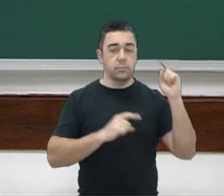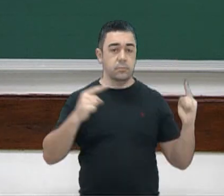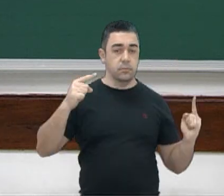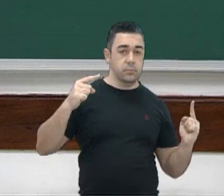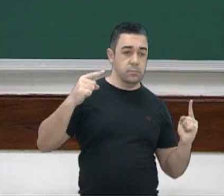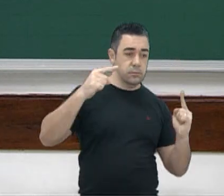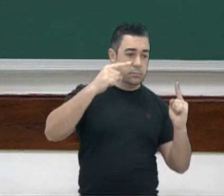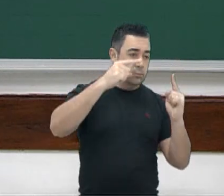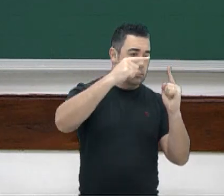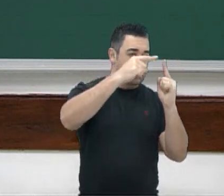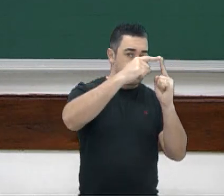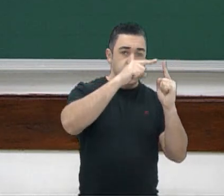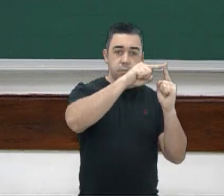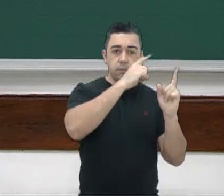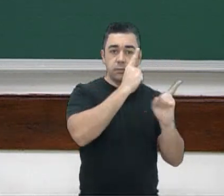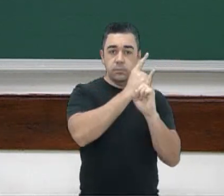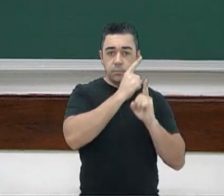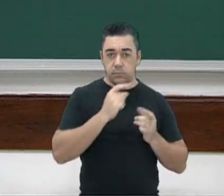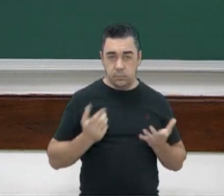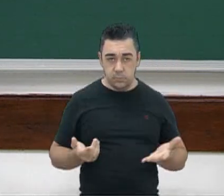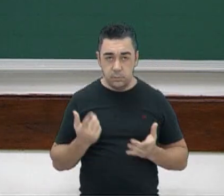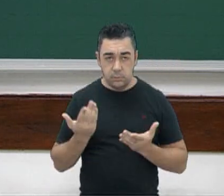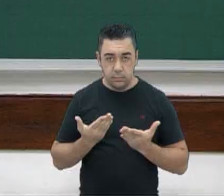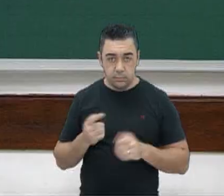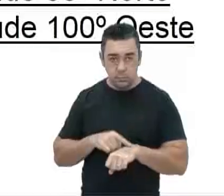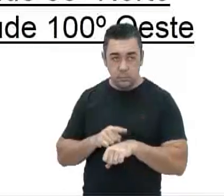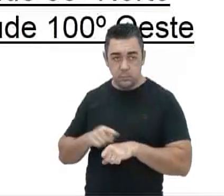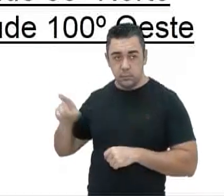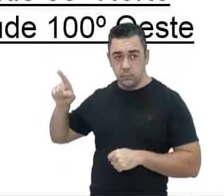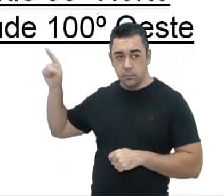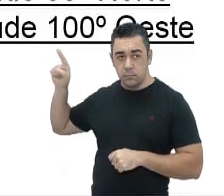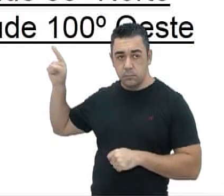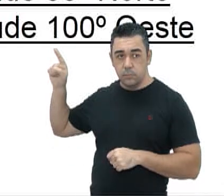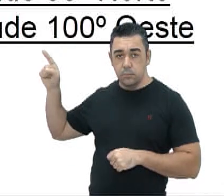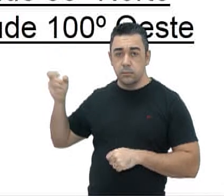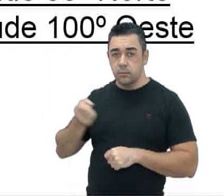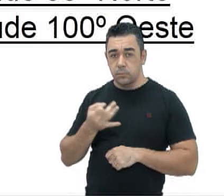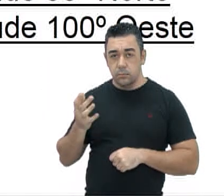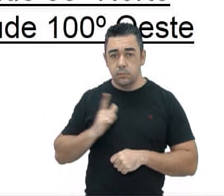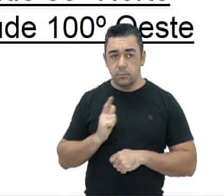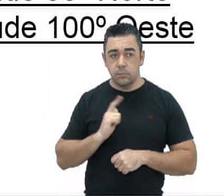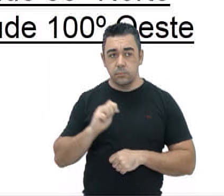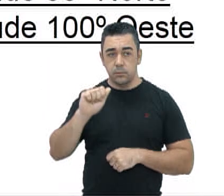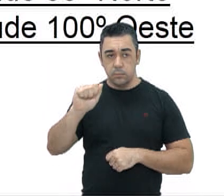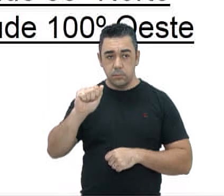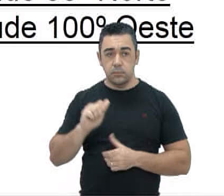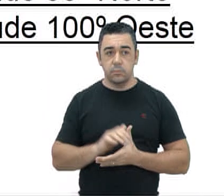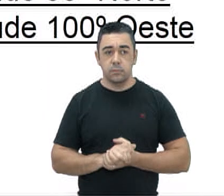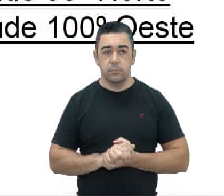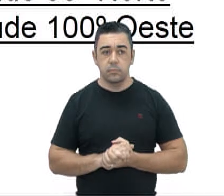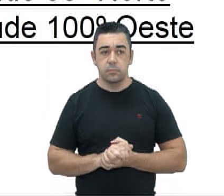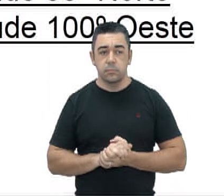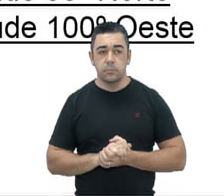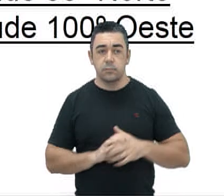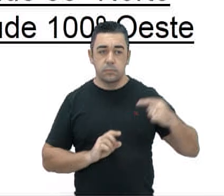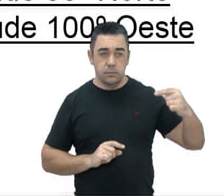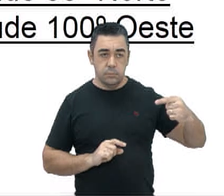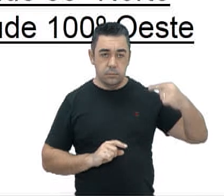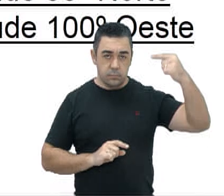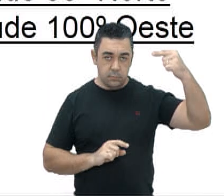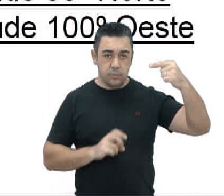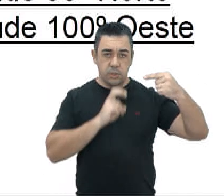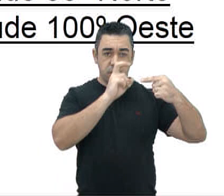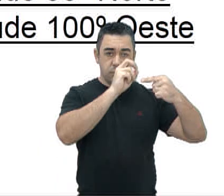de Greenwich. E neste momento vai aparecer na tela para você as coordenadas do ponto A. Latitude 50